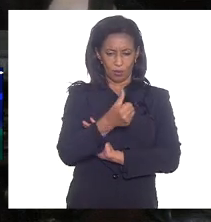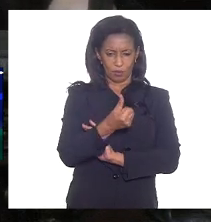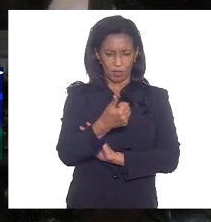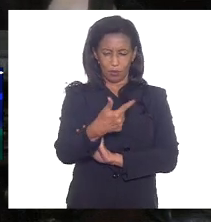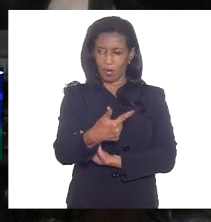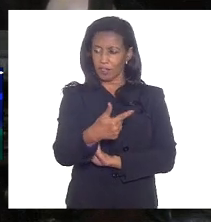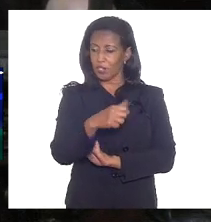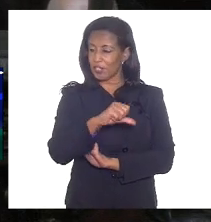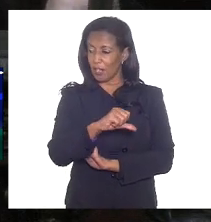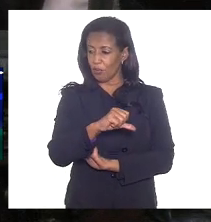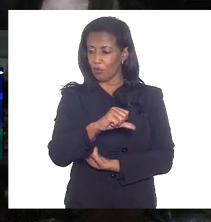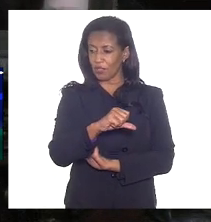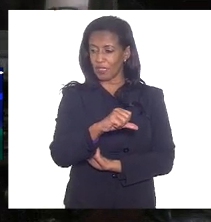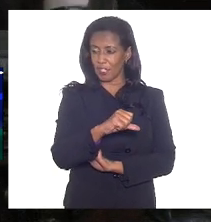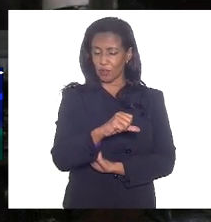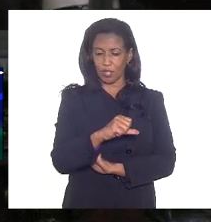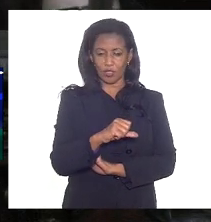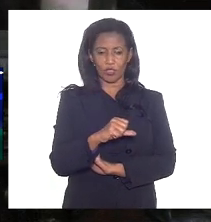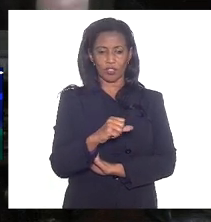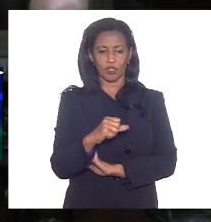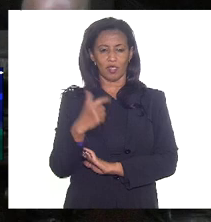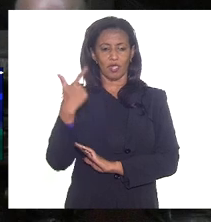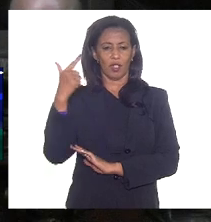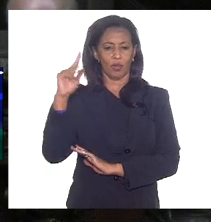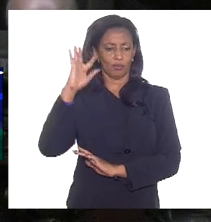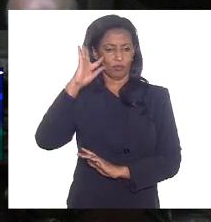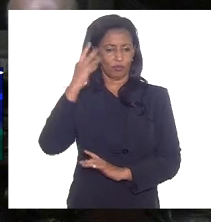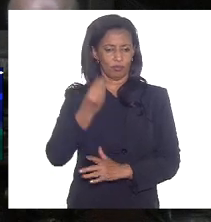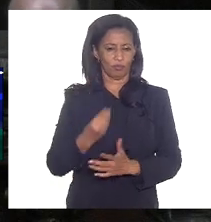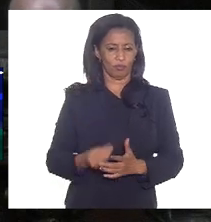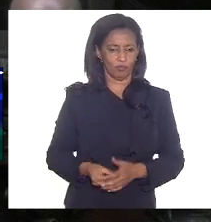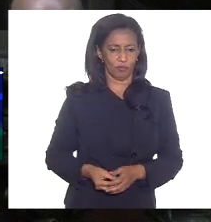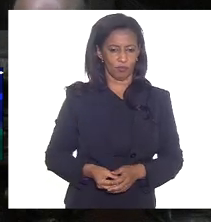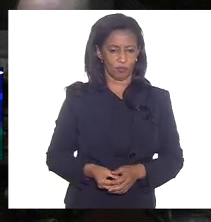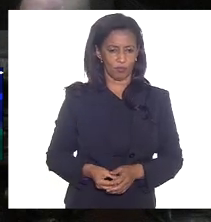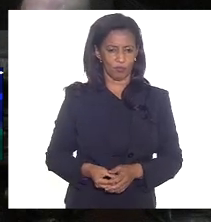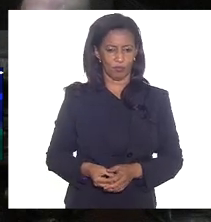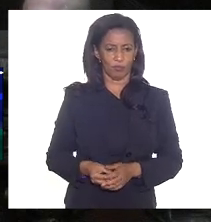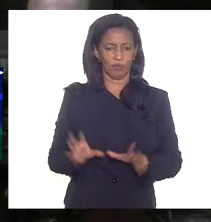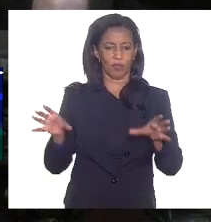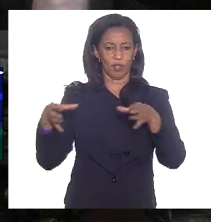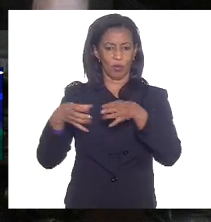23 de março de 2020, da outras providências. Pareceres